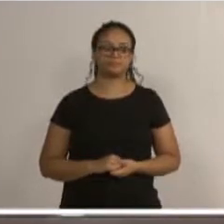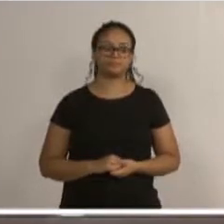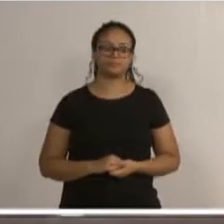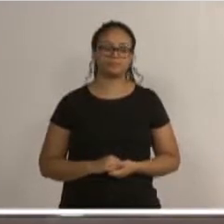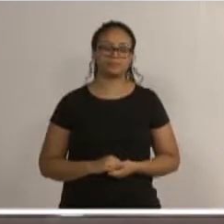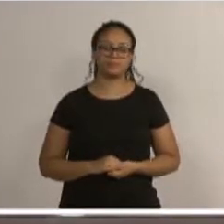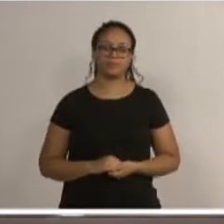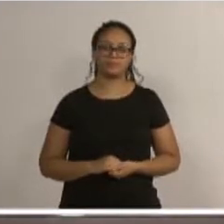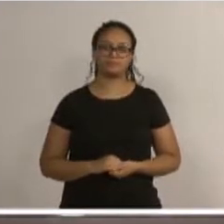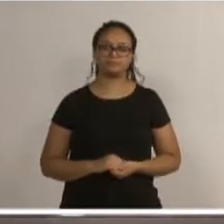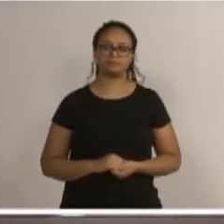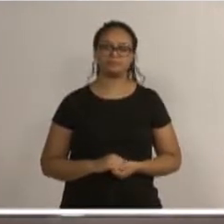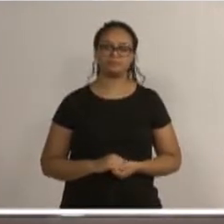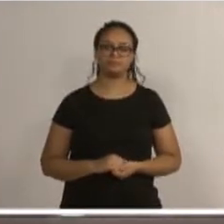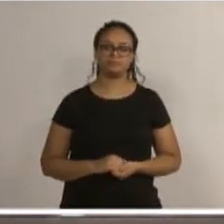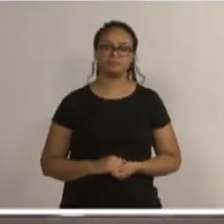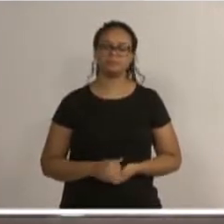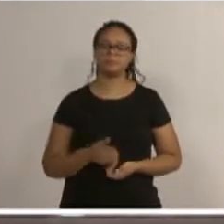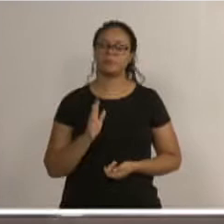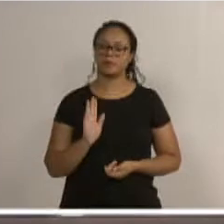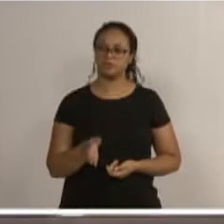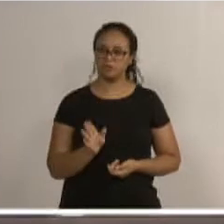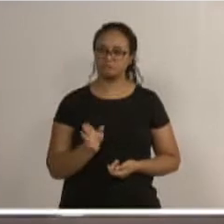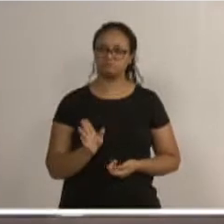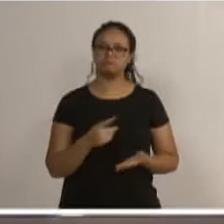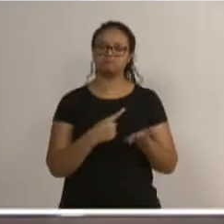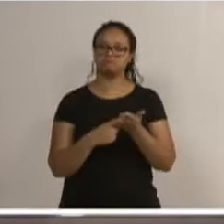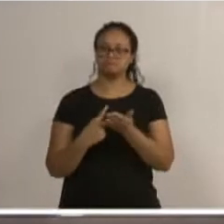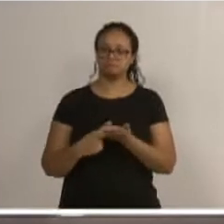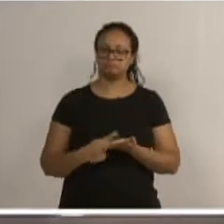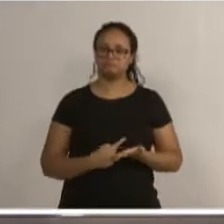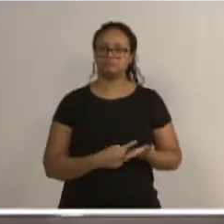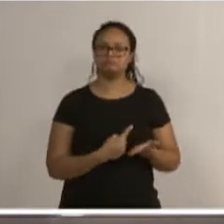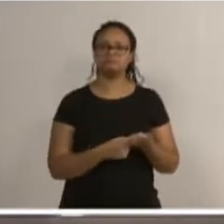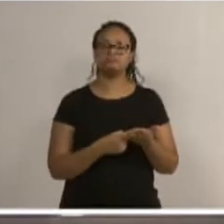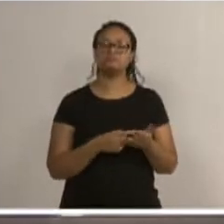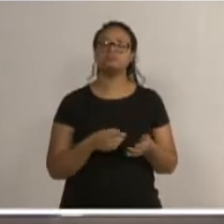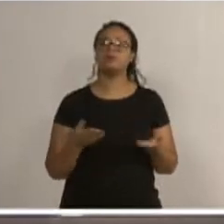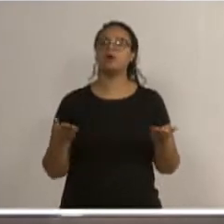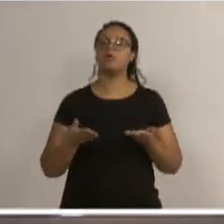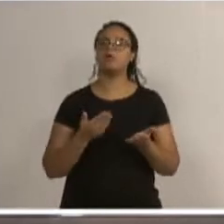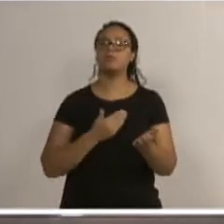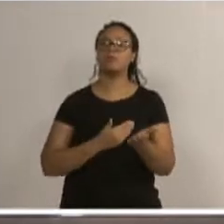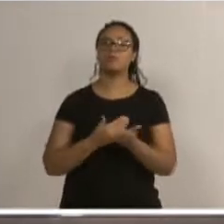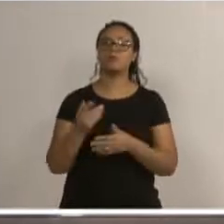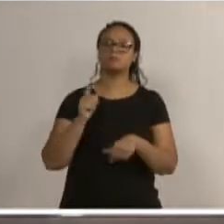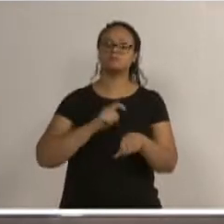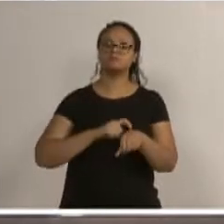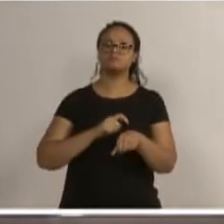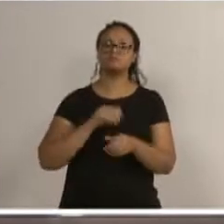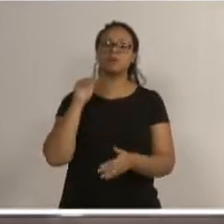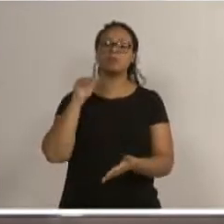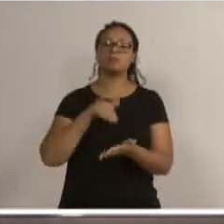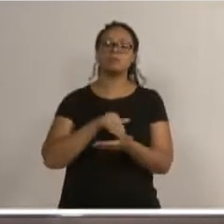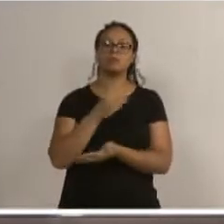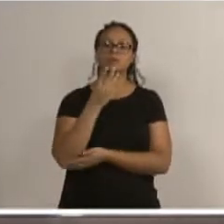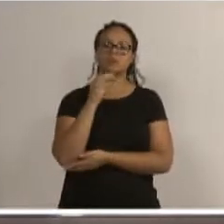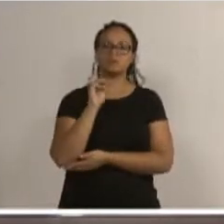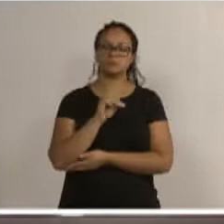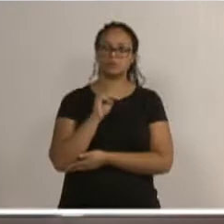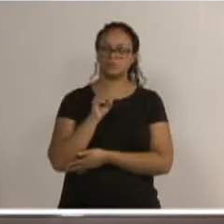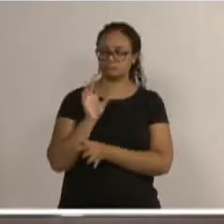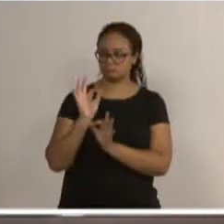Cumprindo, então, os trabalhos da mesa, eu vou convidar agora, pelo tempo de até 3 minutos, é isso, meu